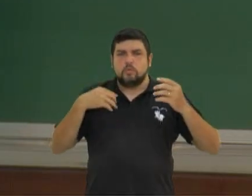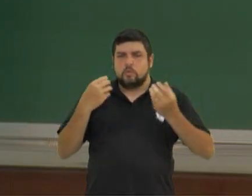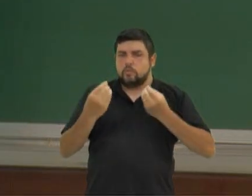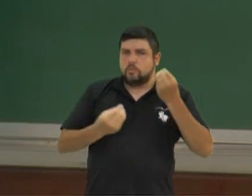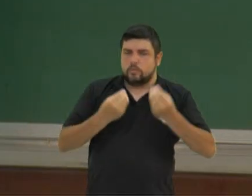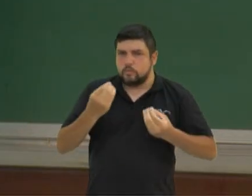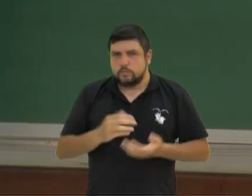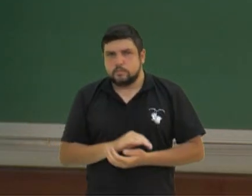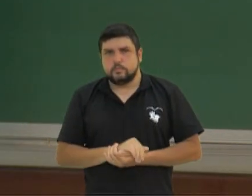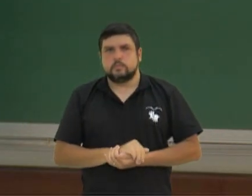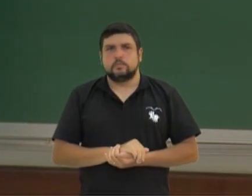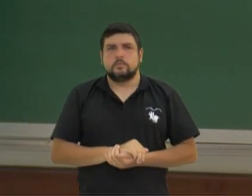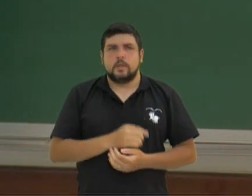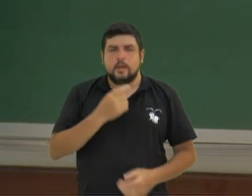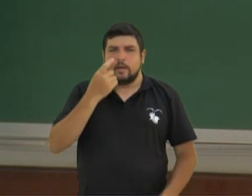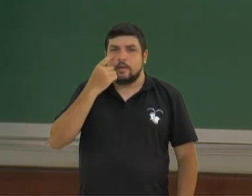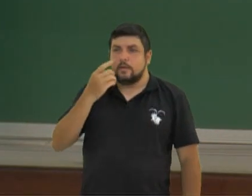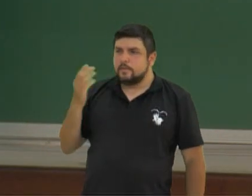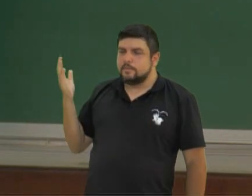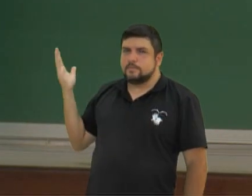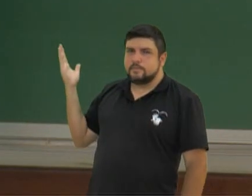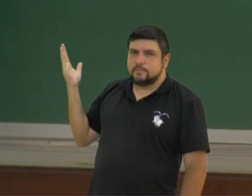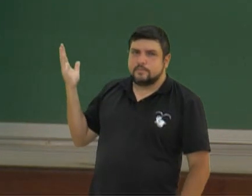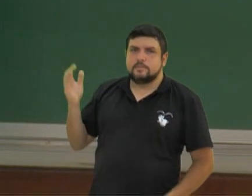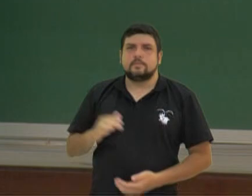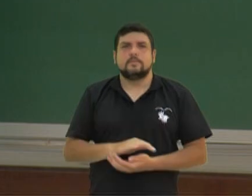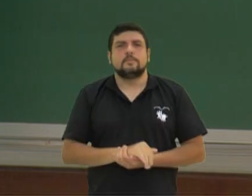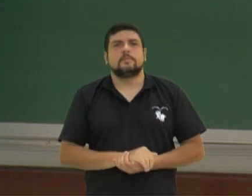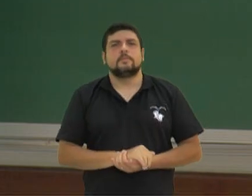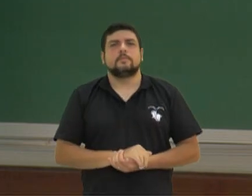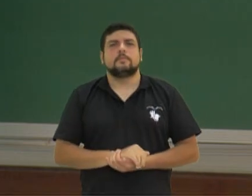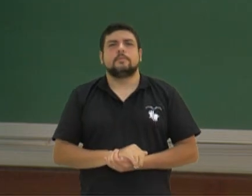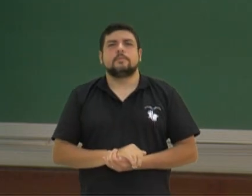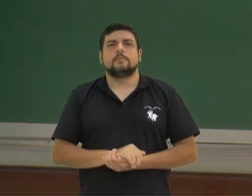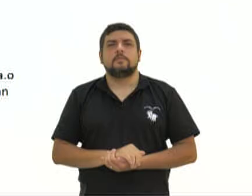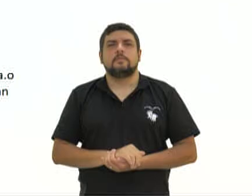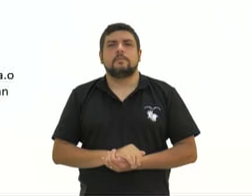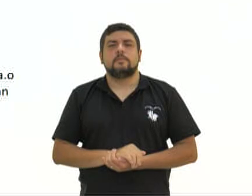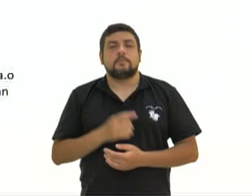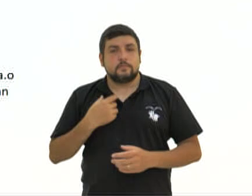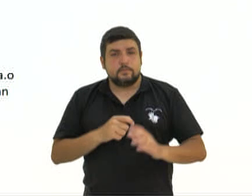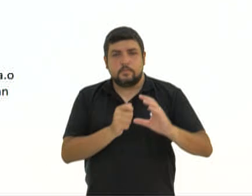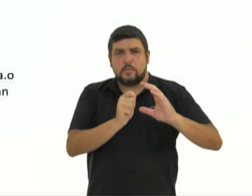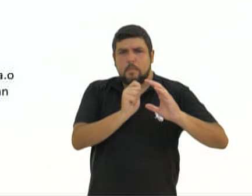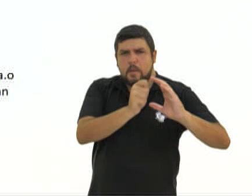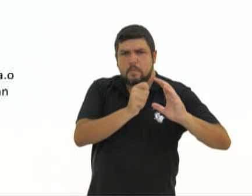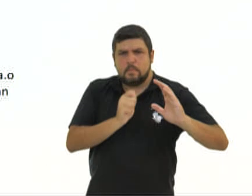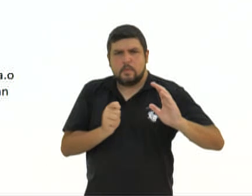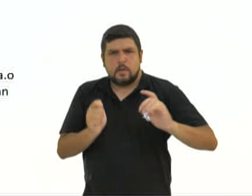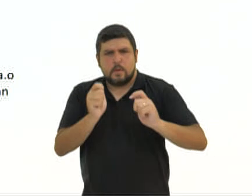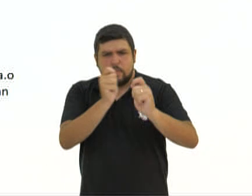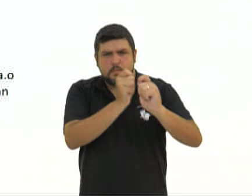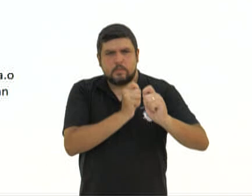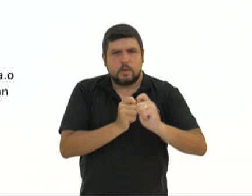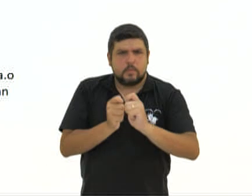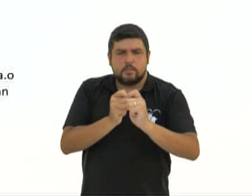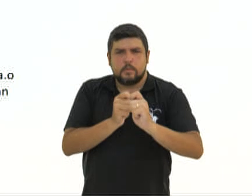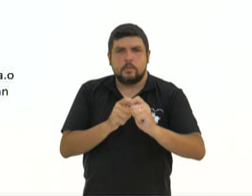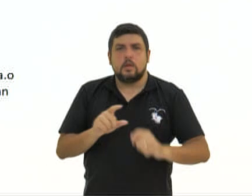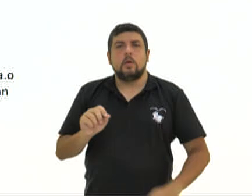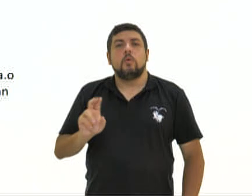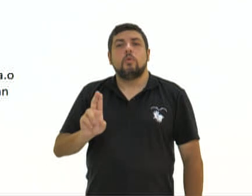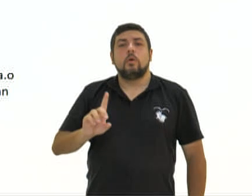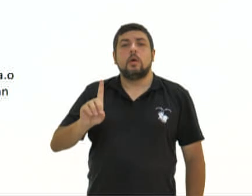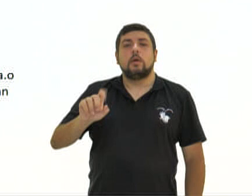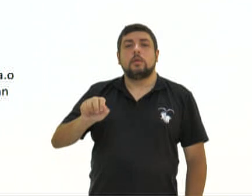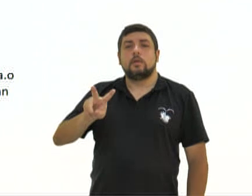arte. Aqui eu trouxe uma escultura, né, para representar um pouco, né, que representava essa realidade. Essa aqui é Davi, uma